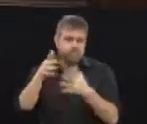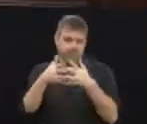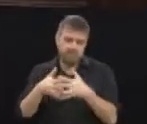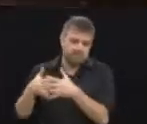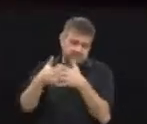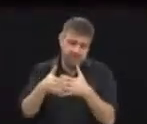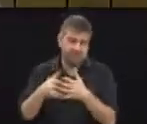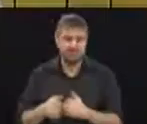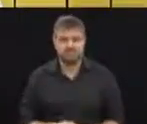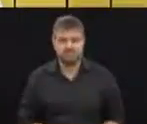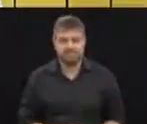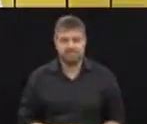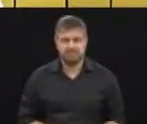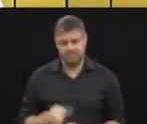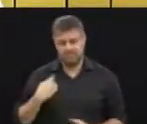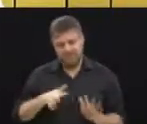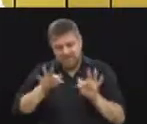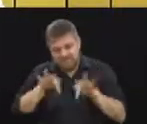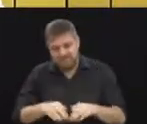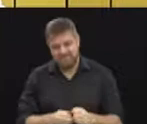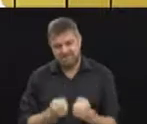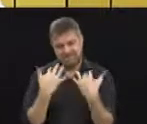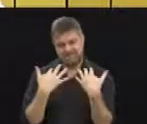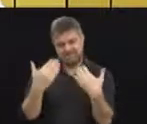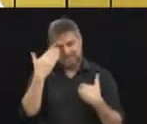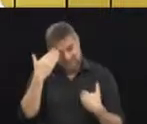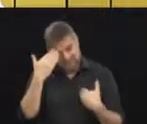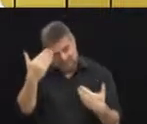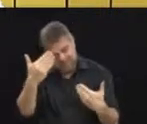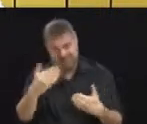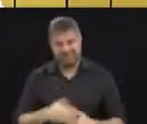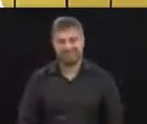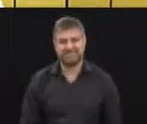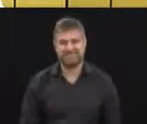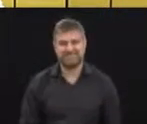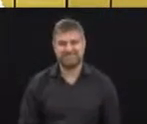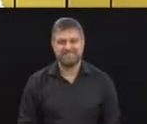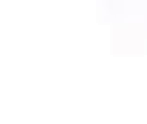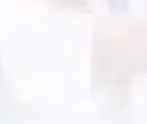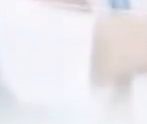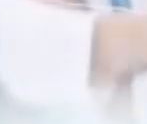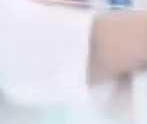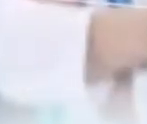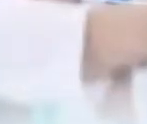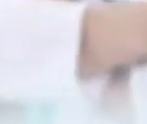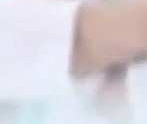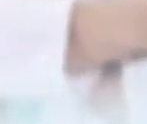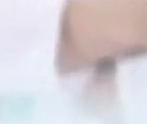Europa, no mundo todo. E a gente fica por aqui. Obrigada pela companhia. Até o próximo.